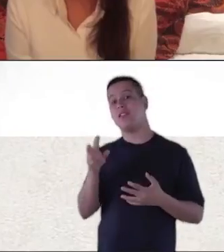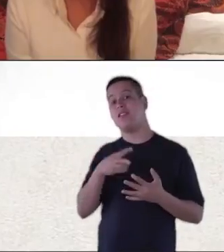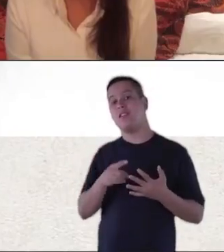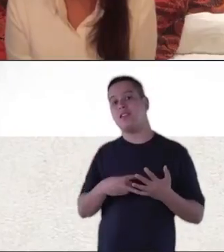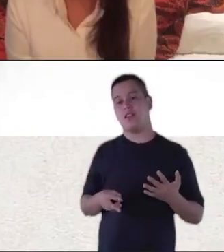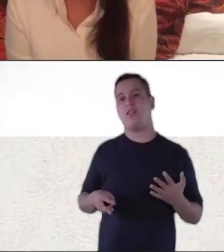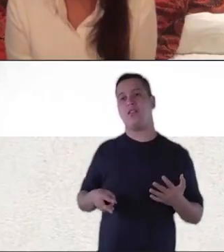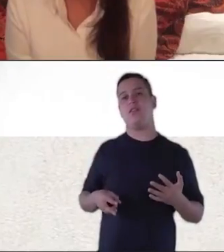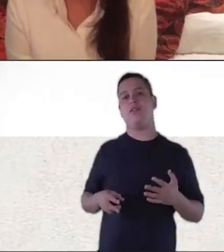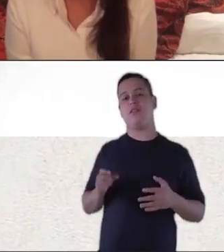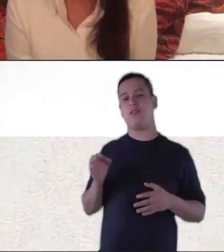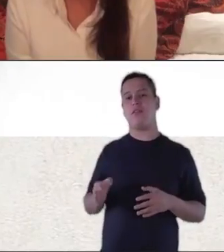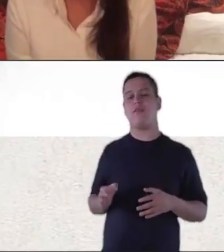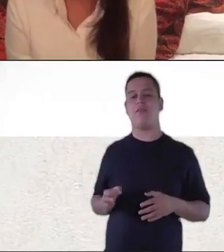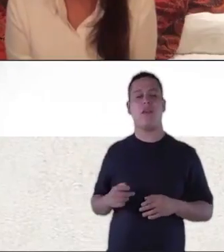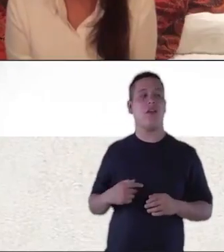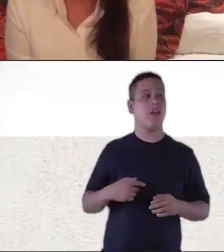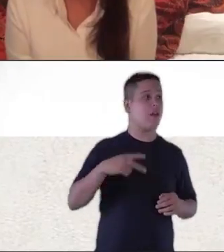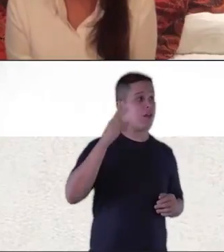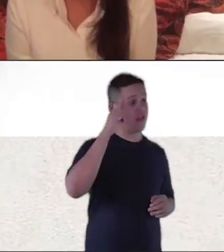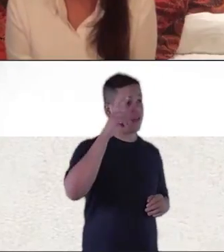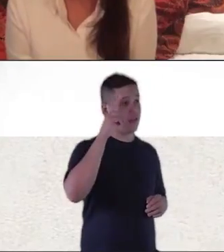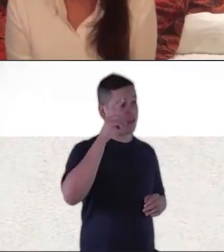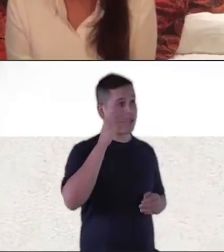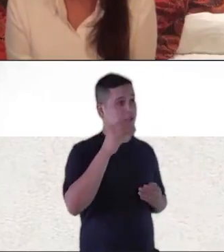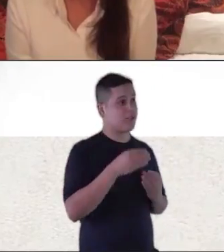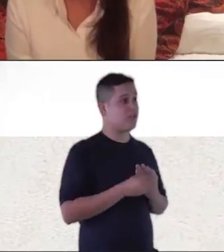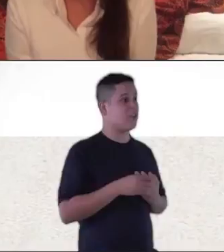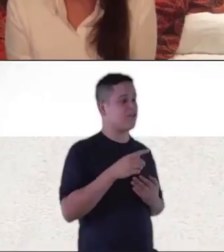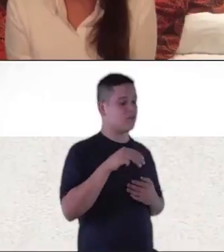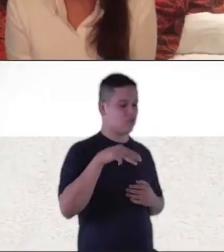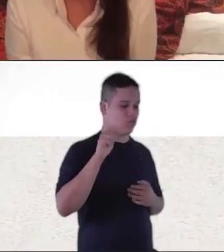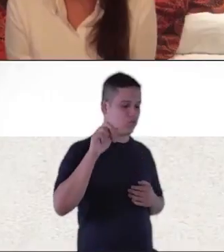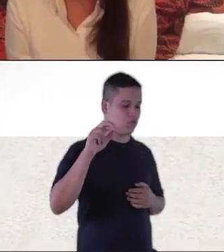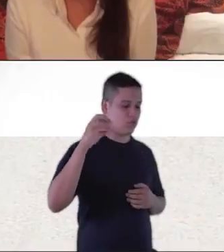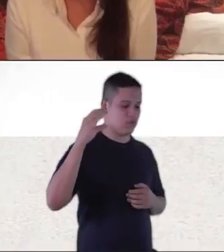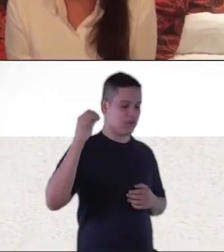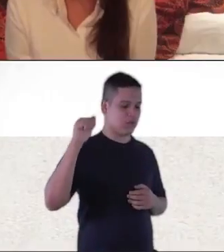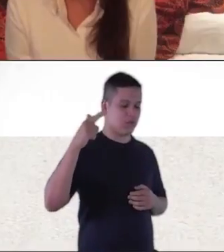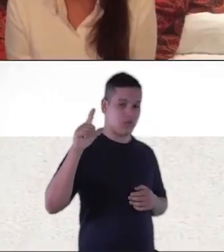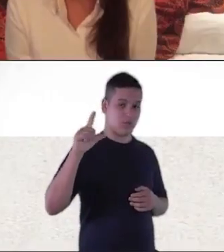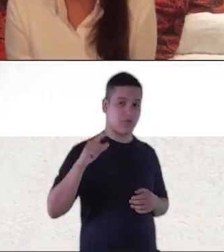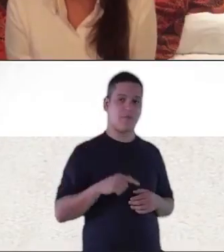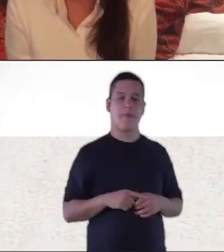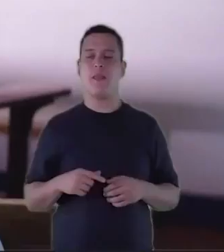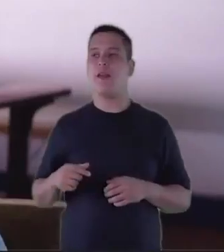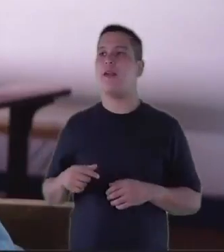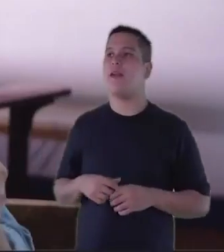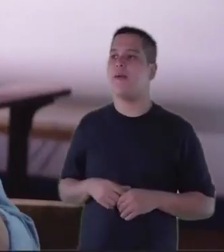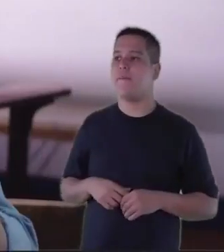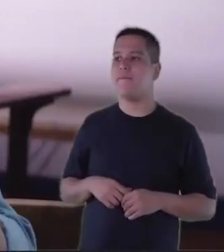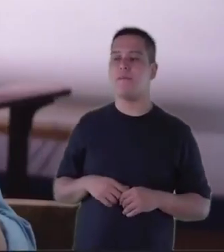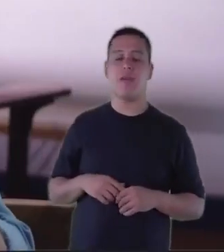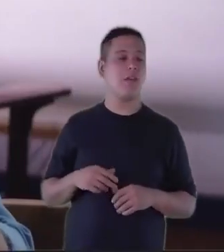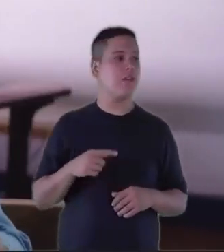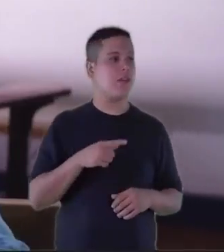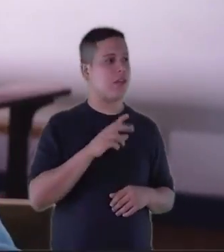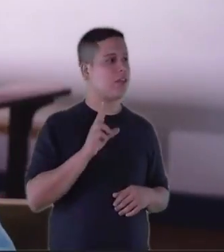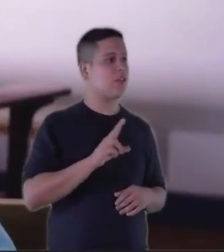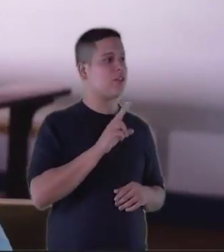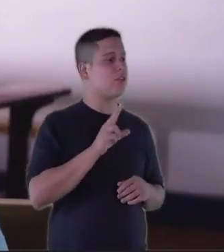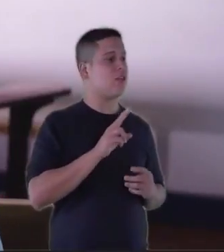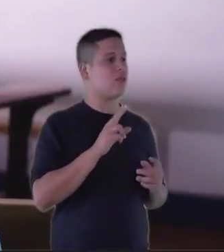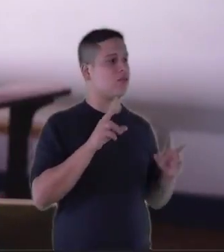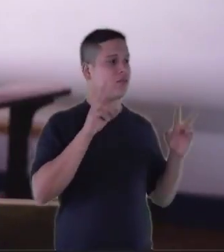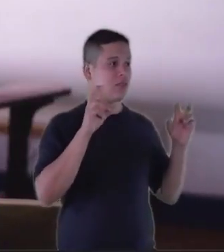E, Lembrei do livro do Marçal inteirinho aqui agora, né, só nessa conversa. ele Como é não que o usa as aspas, Marçal é um mestre